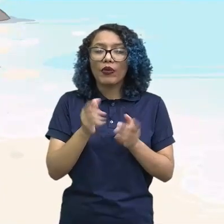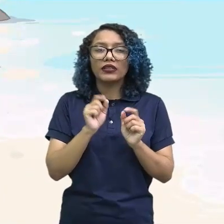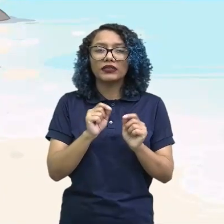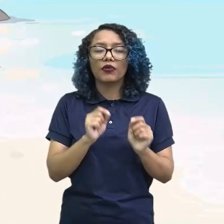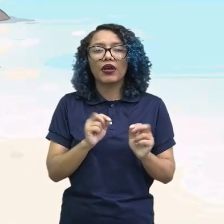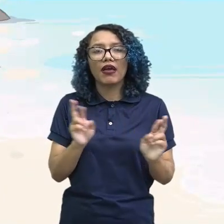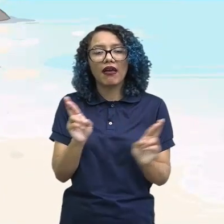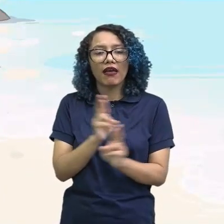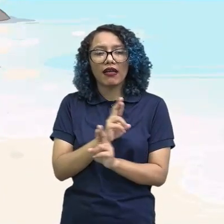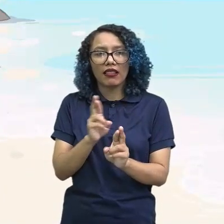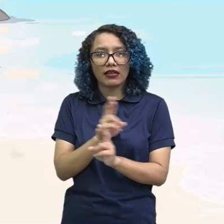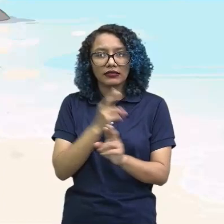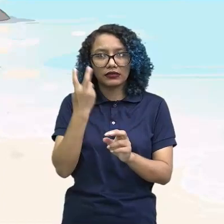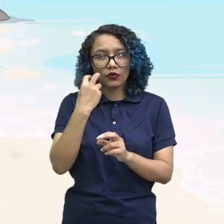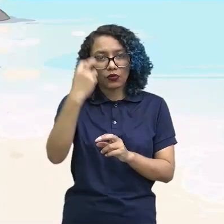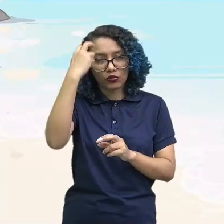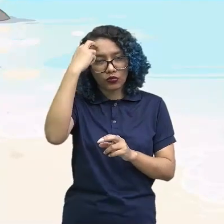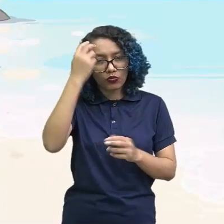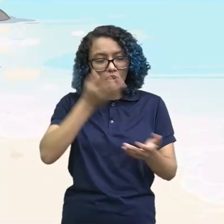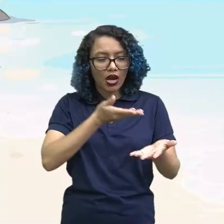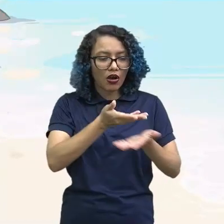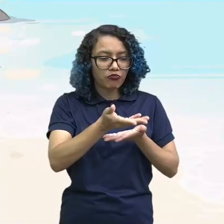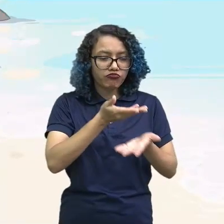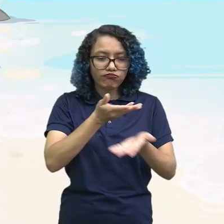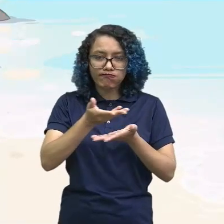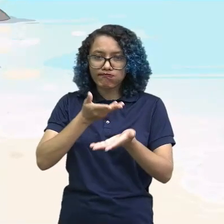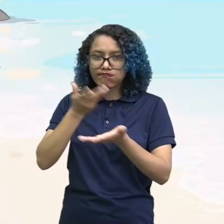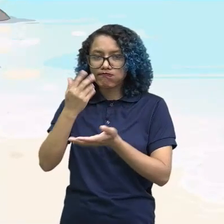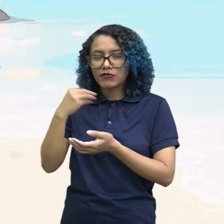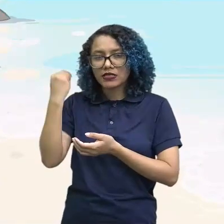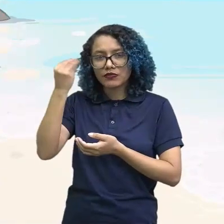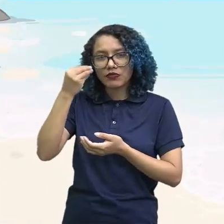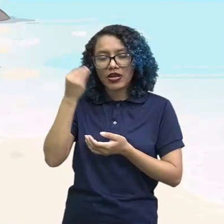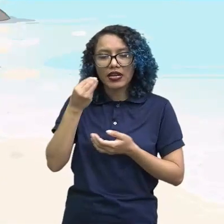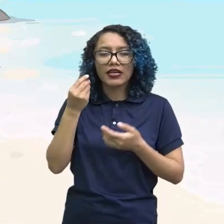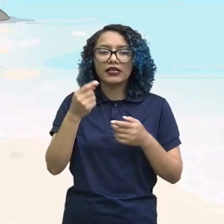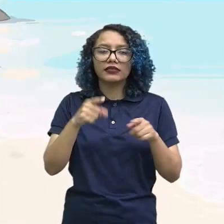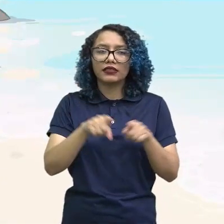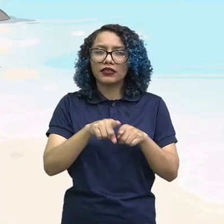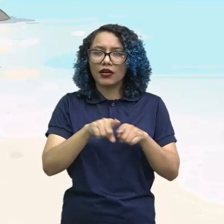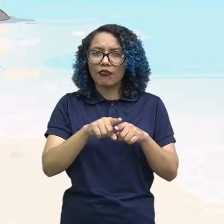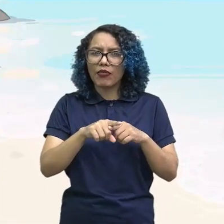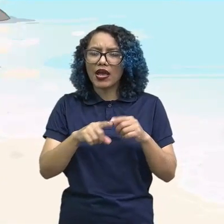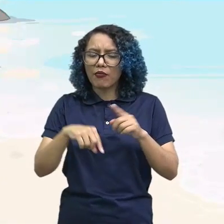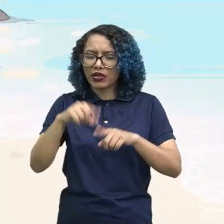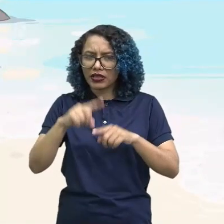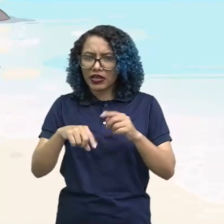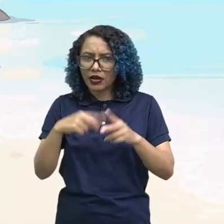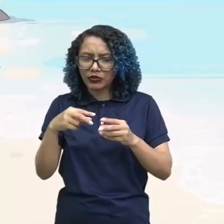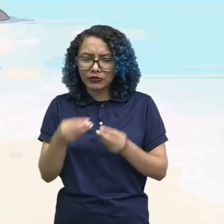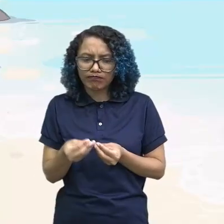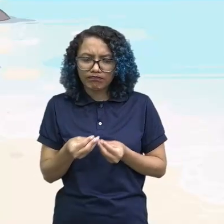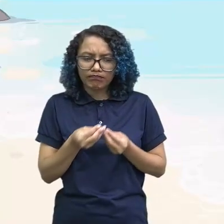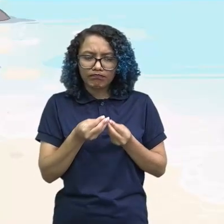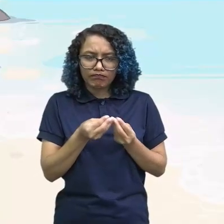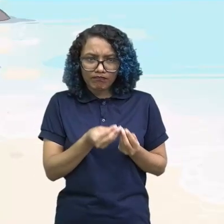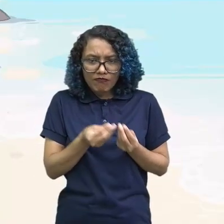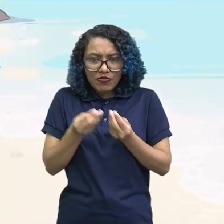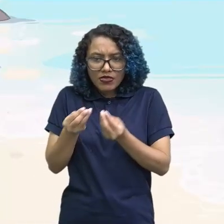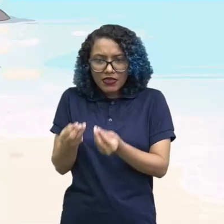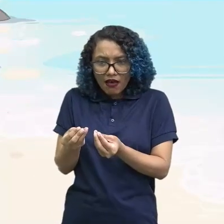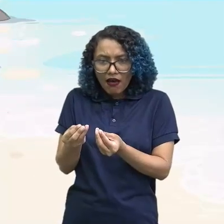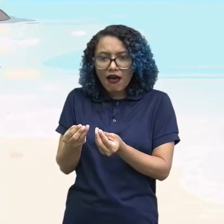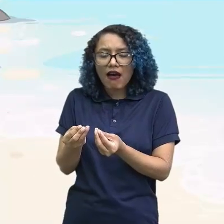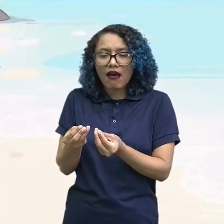cultural, começa trocas de experiências, o presente, objetos que foram dados aos indígenas, e observem que